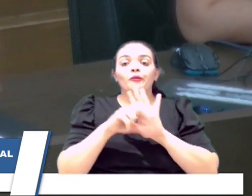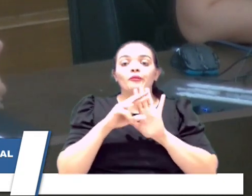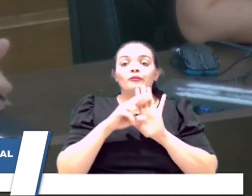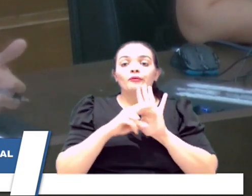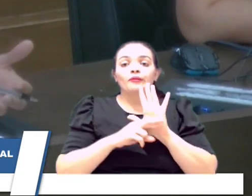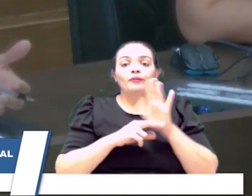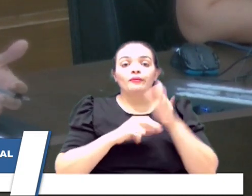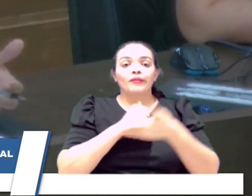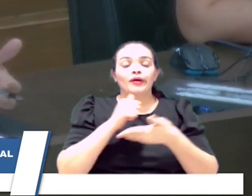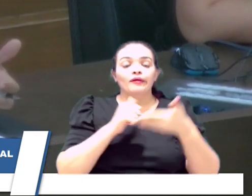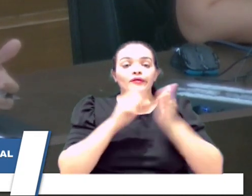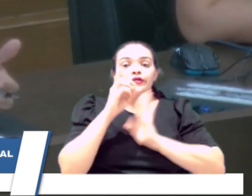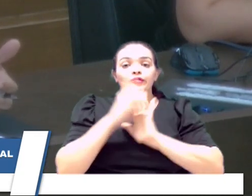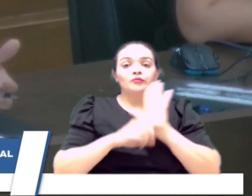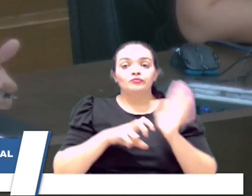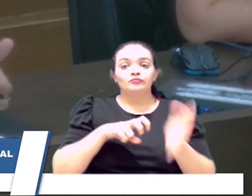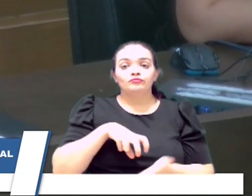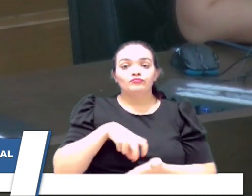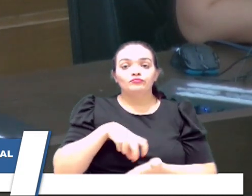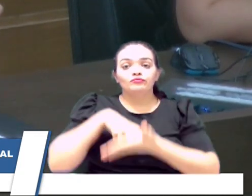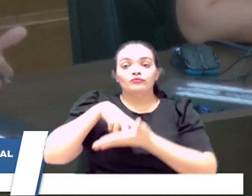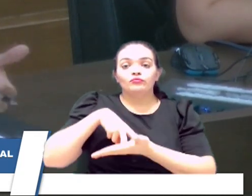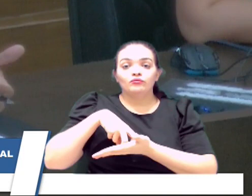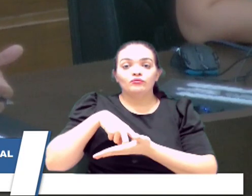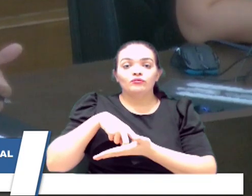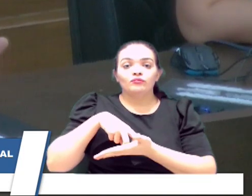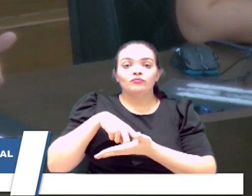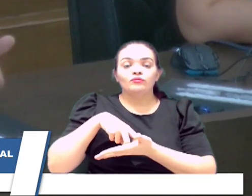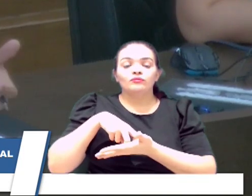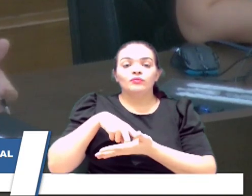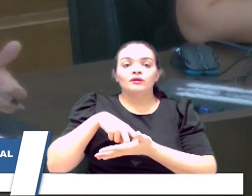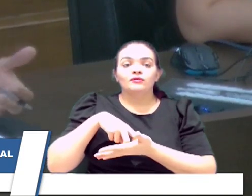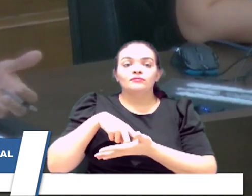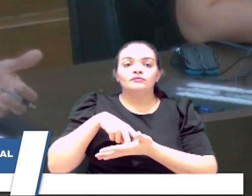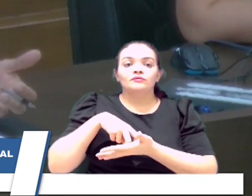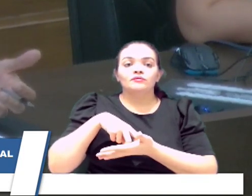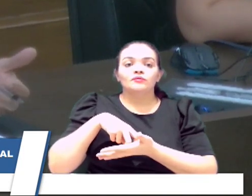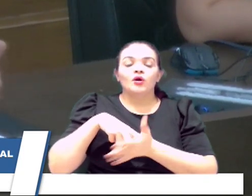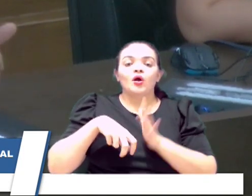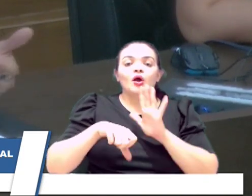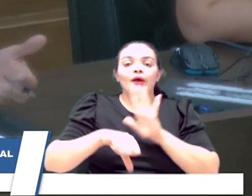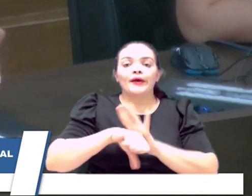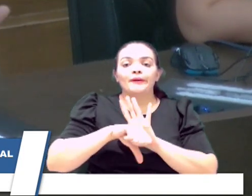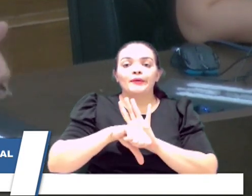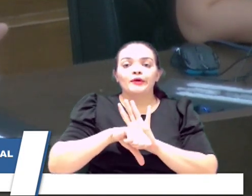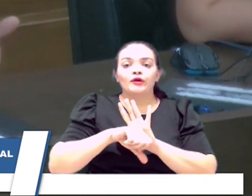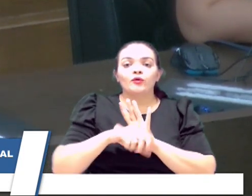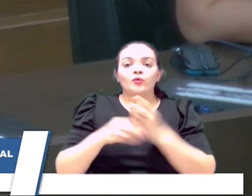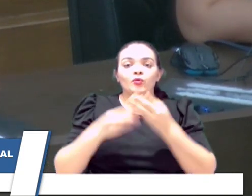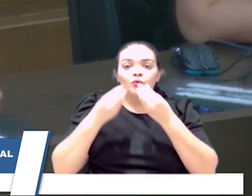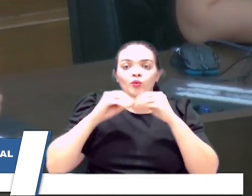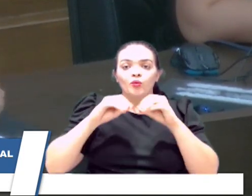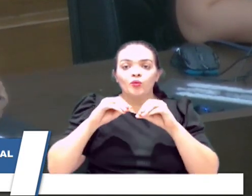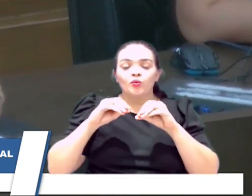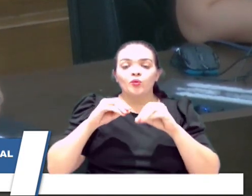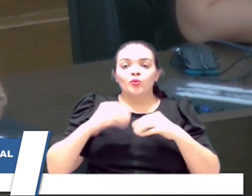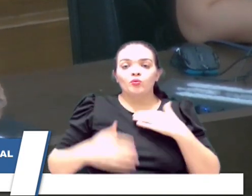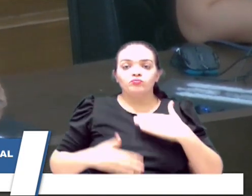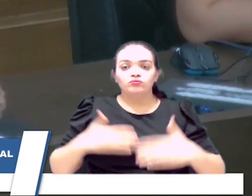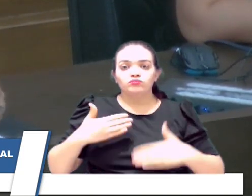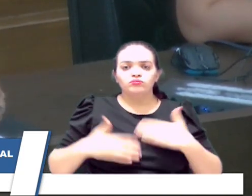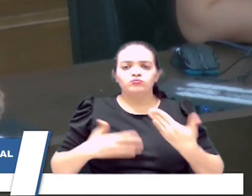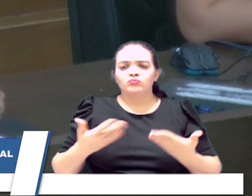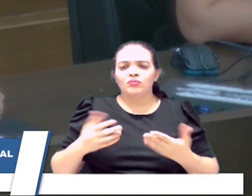penal, que é a vedação à criminalização da autolesão. Não cabe ao Estado criminalizar a